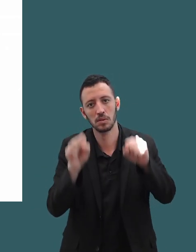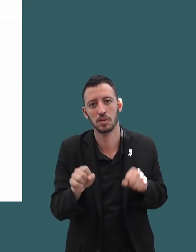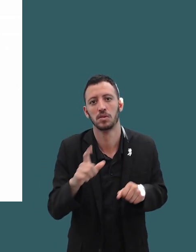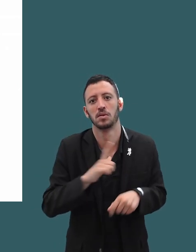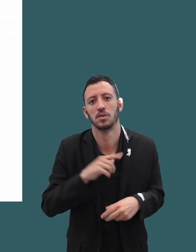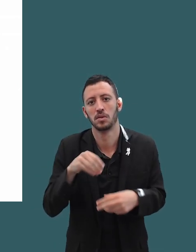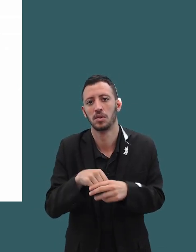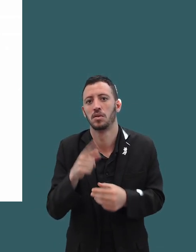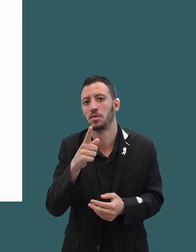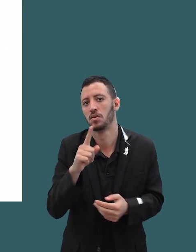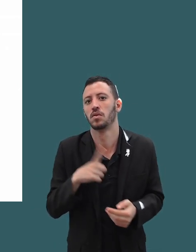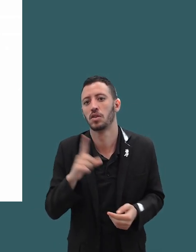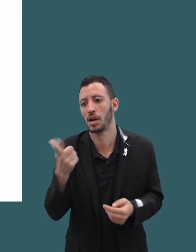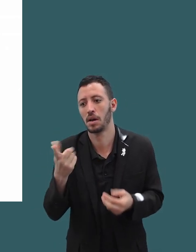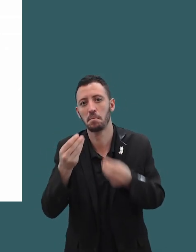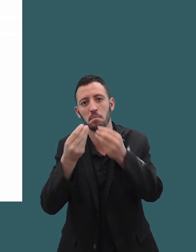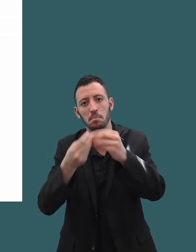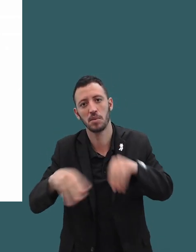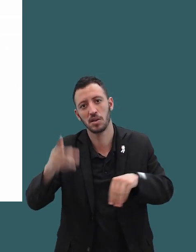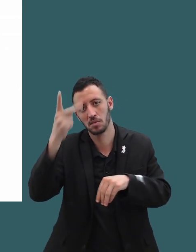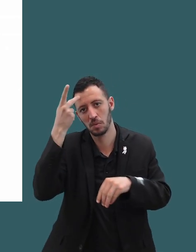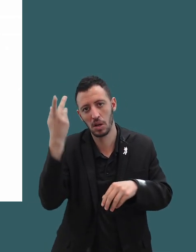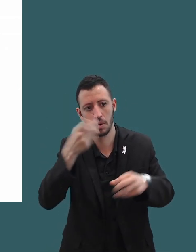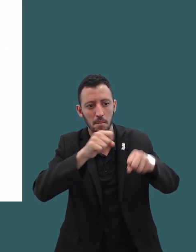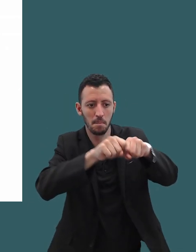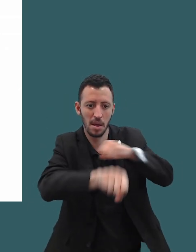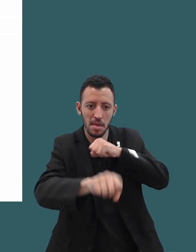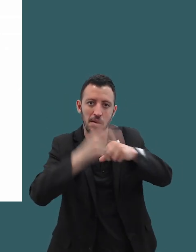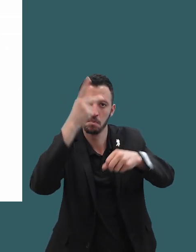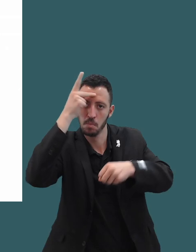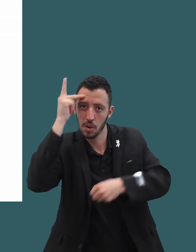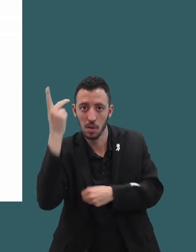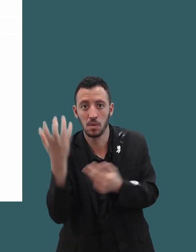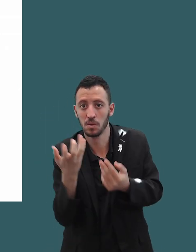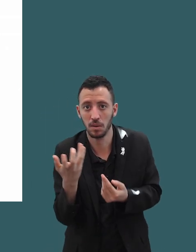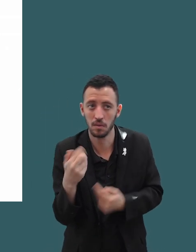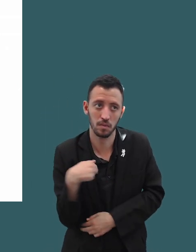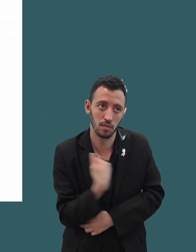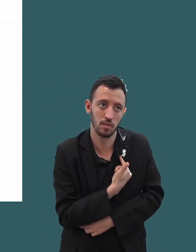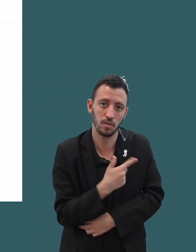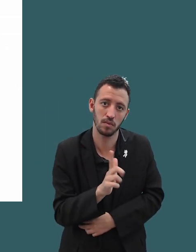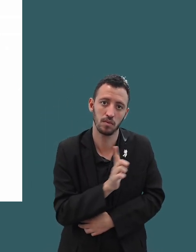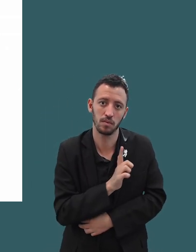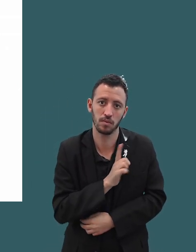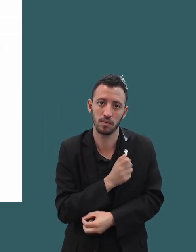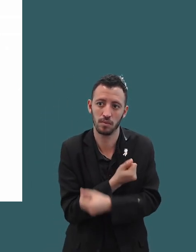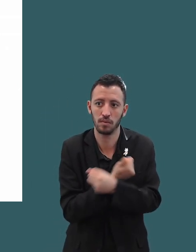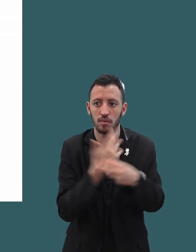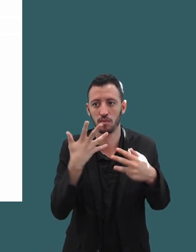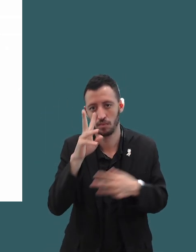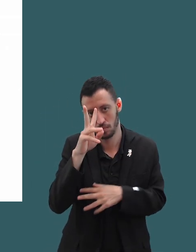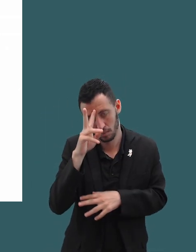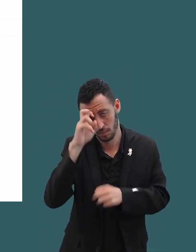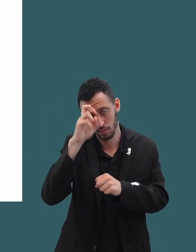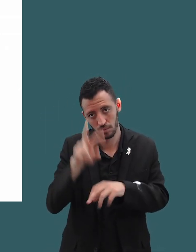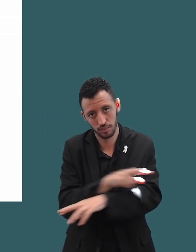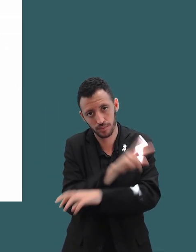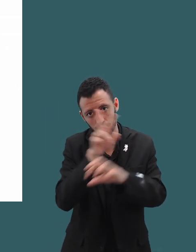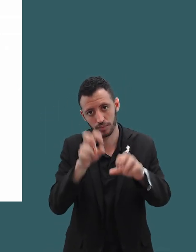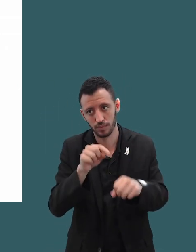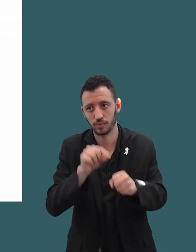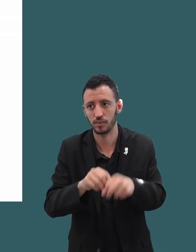conspiratórios que querem prejudicar as pessoas, querem matar as pessoas, né? A gente vai ter muito fortemente essa questão